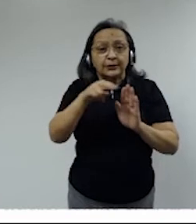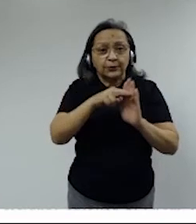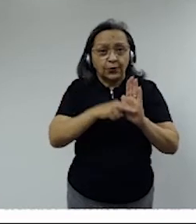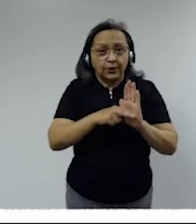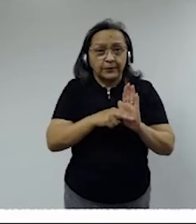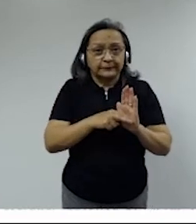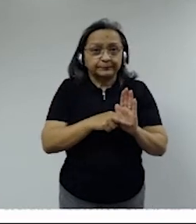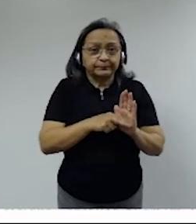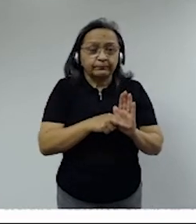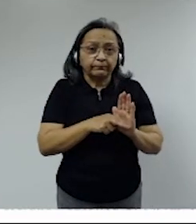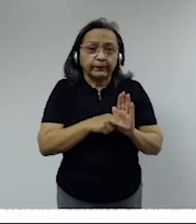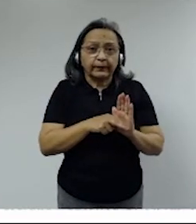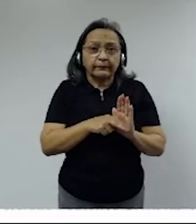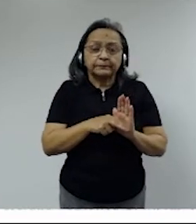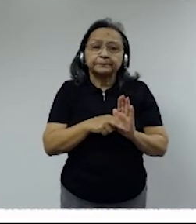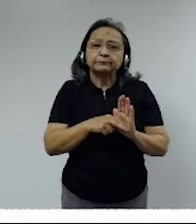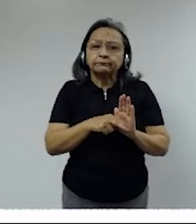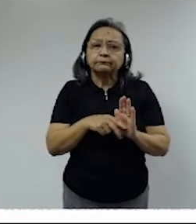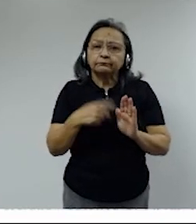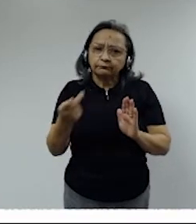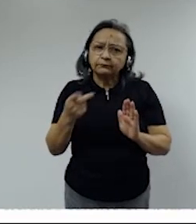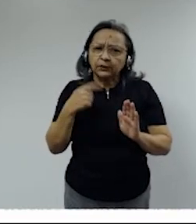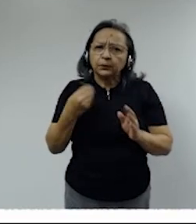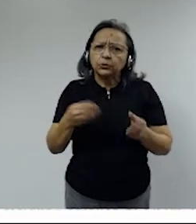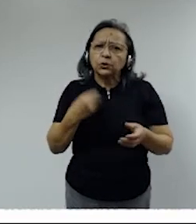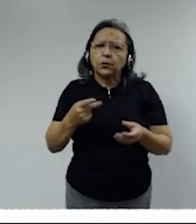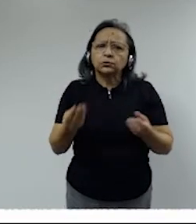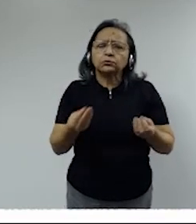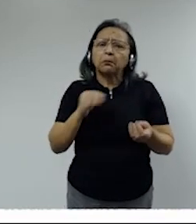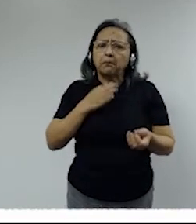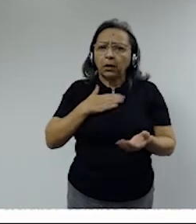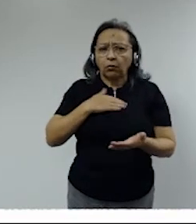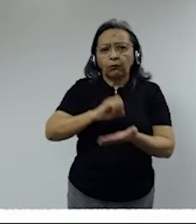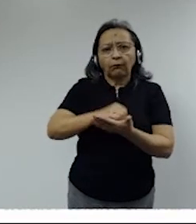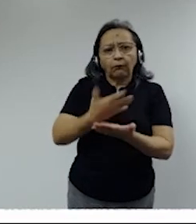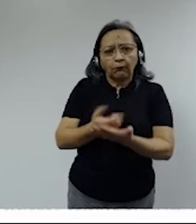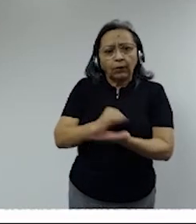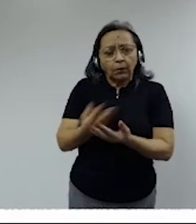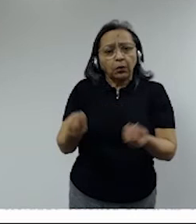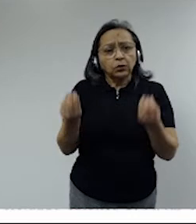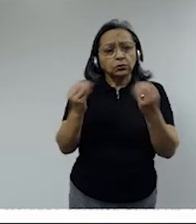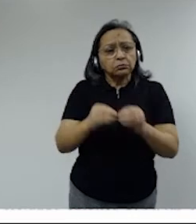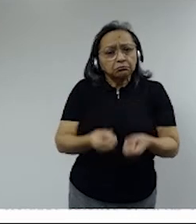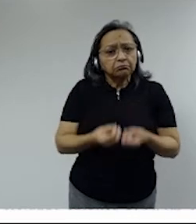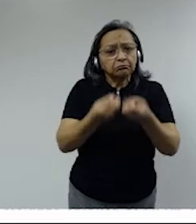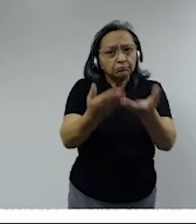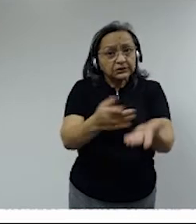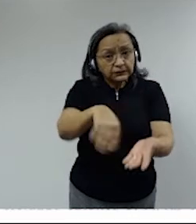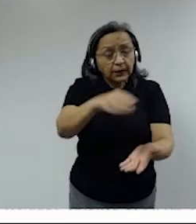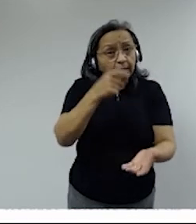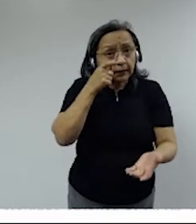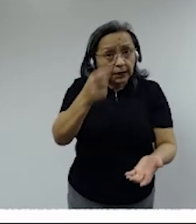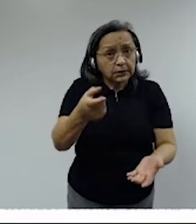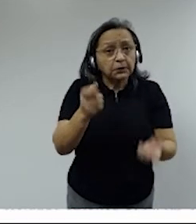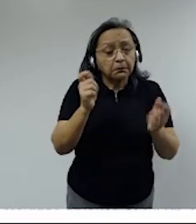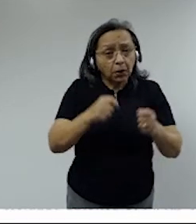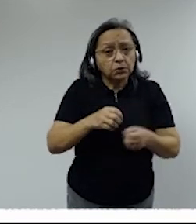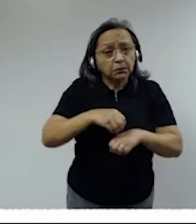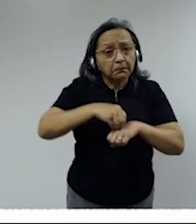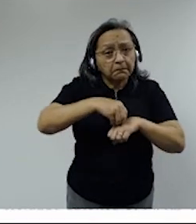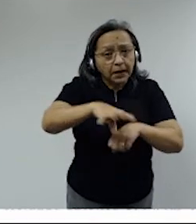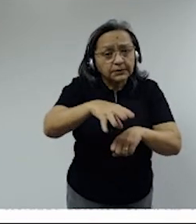posso disponibilizar essa recomendação, doutora Sandra, esse slide, caso queiram, enfim, eu posso passar para